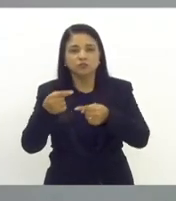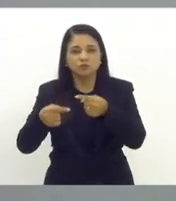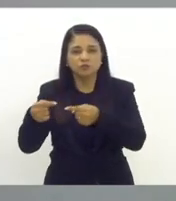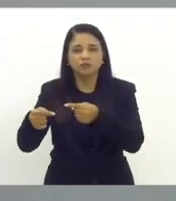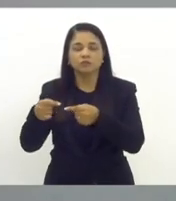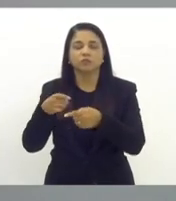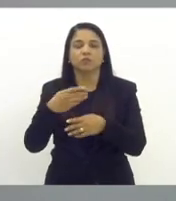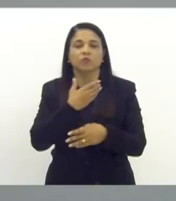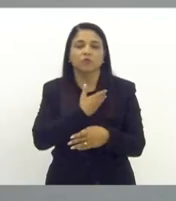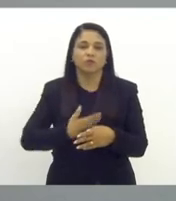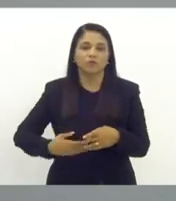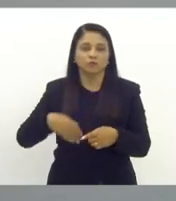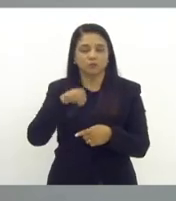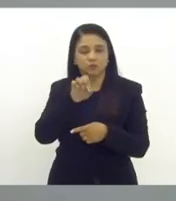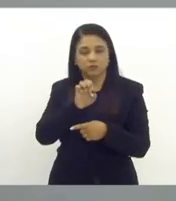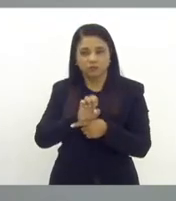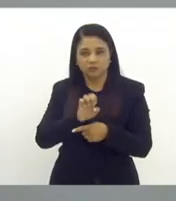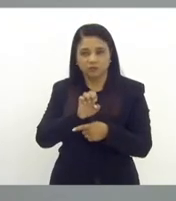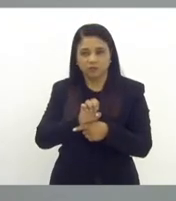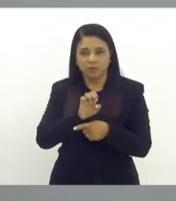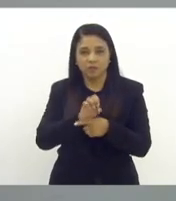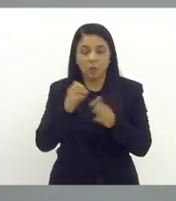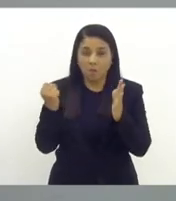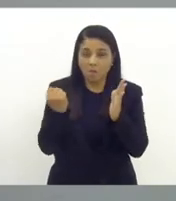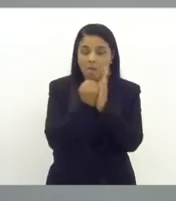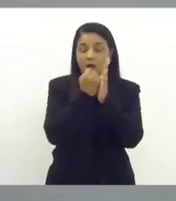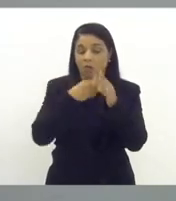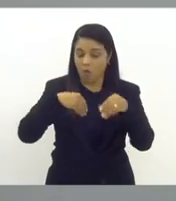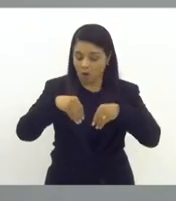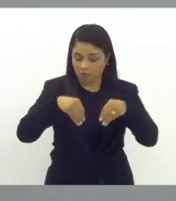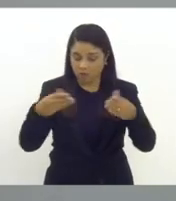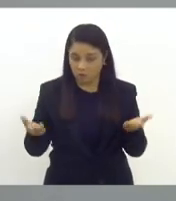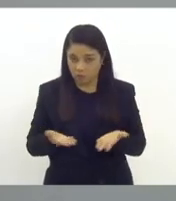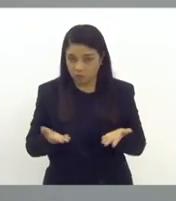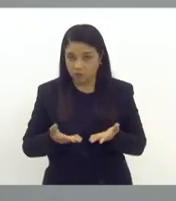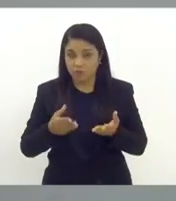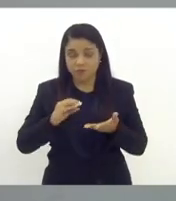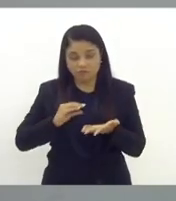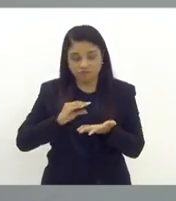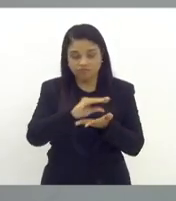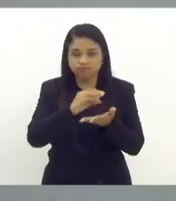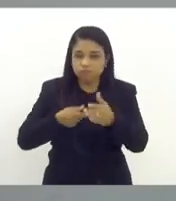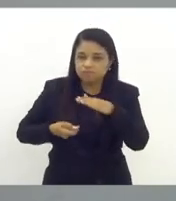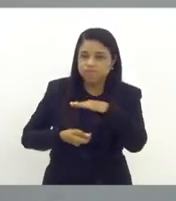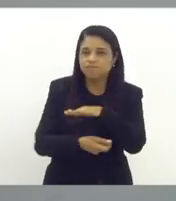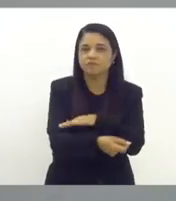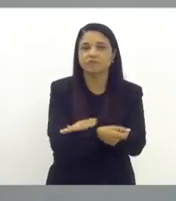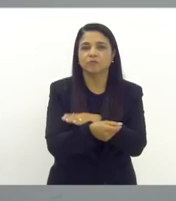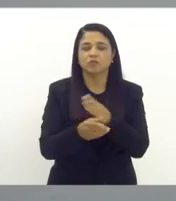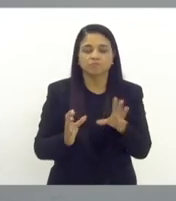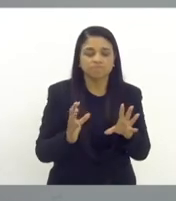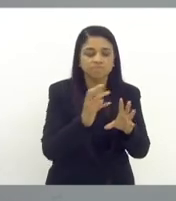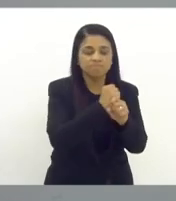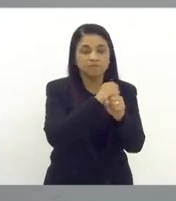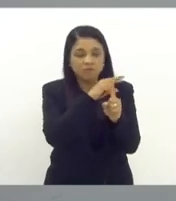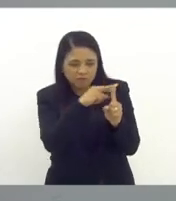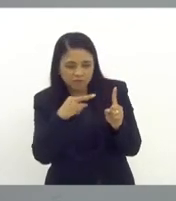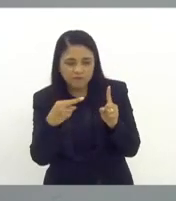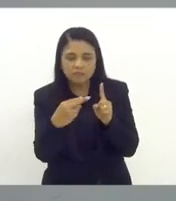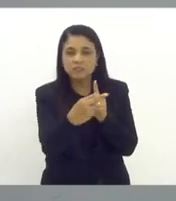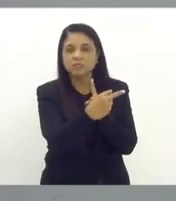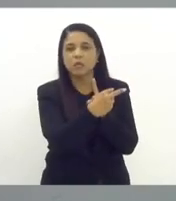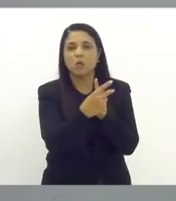do estado não que eu marco regulatório mas o investimento é de orçamento de visão disso